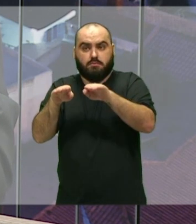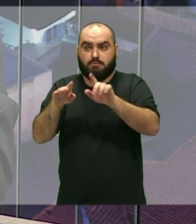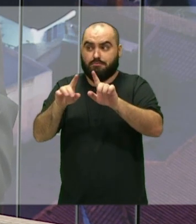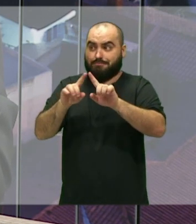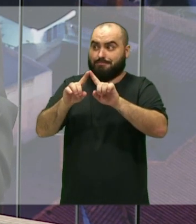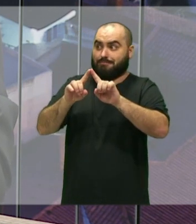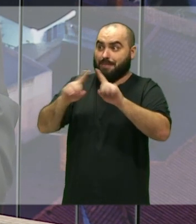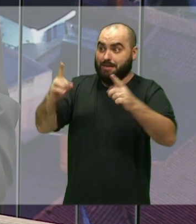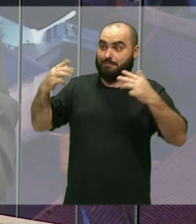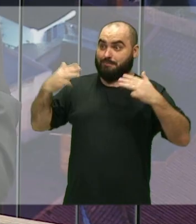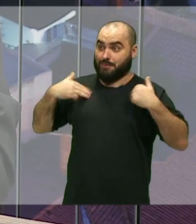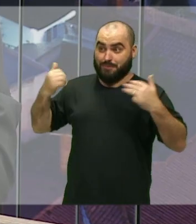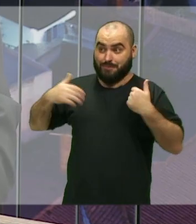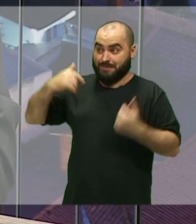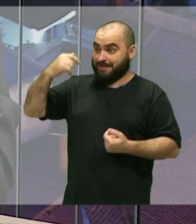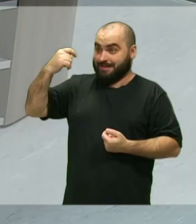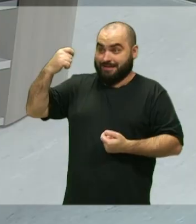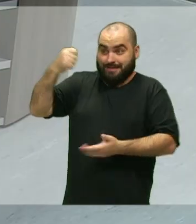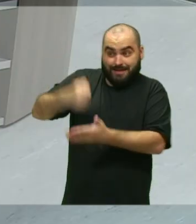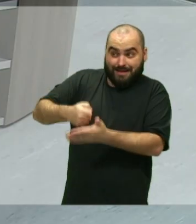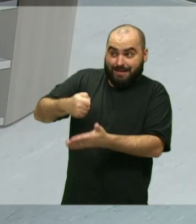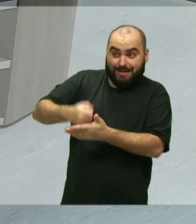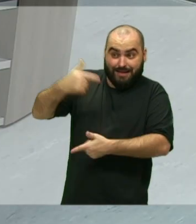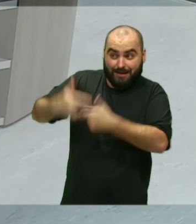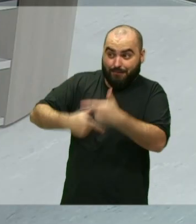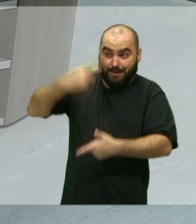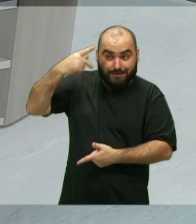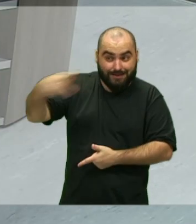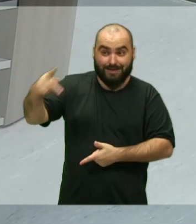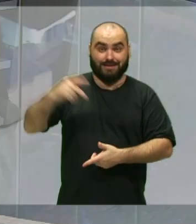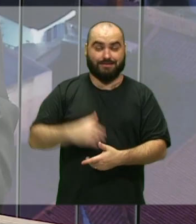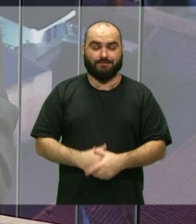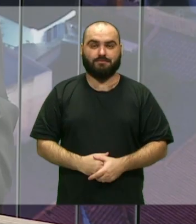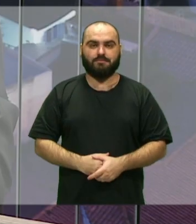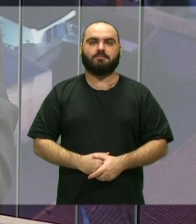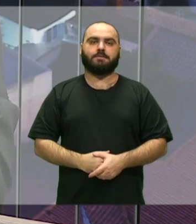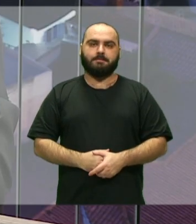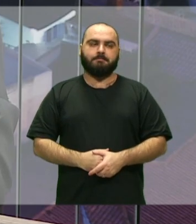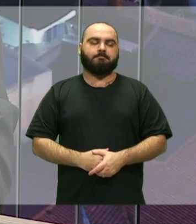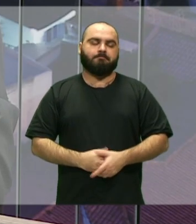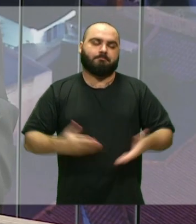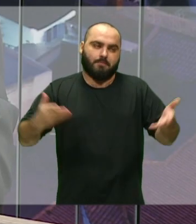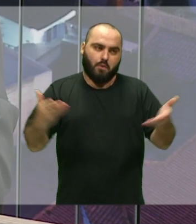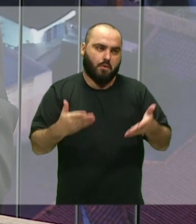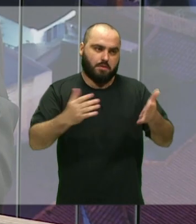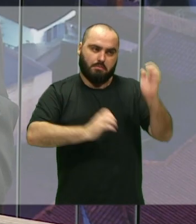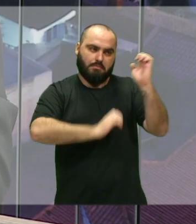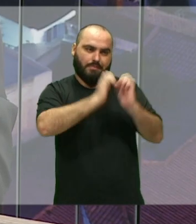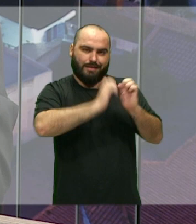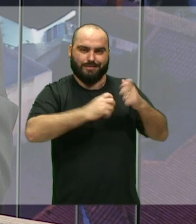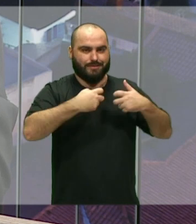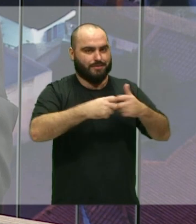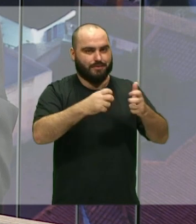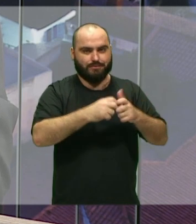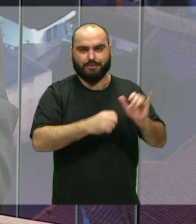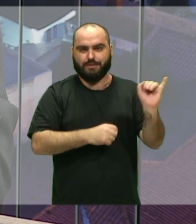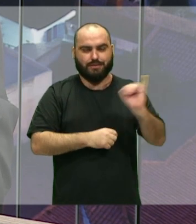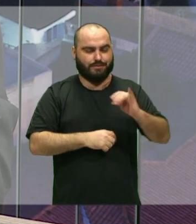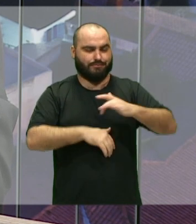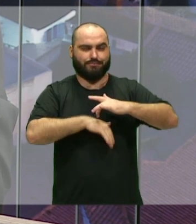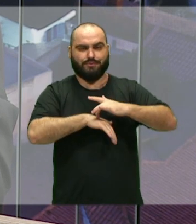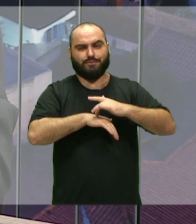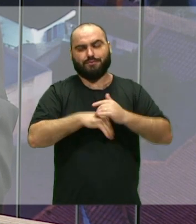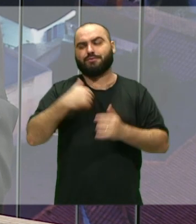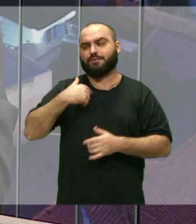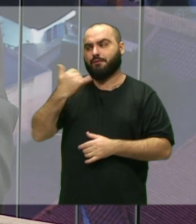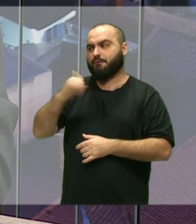do motorista. Né? A capacitação da empresa hoje de transporte público de Itajaí está absurda. Né? Eu ando em Joinville,